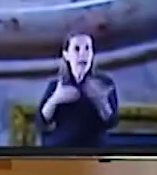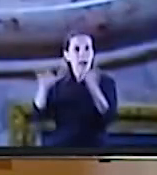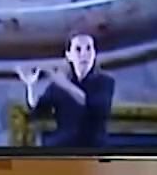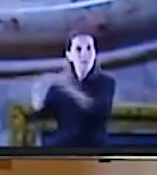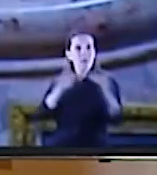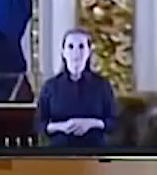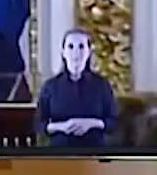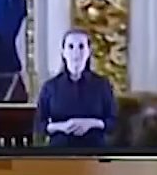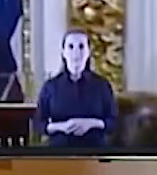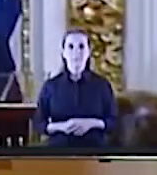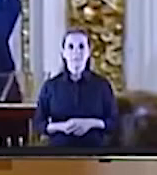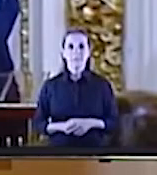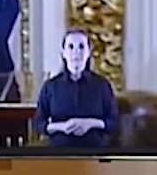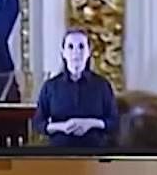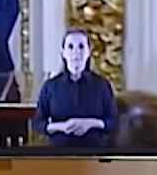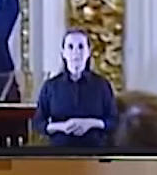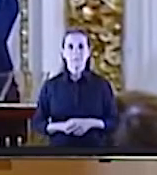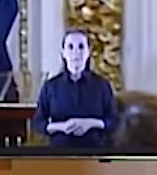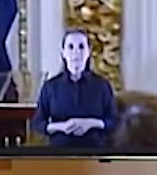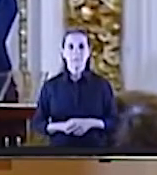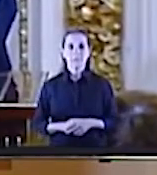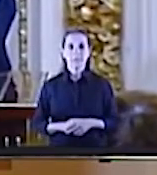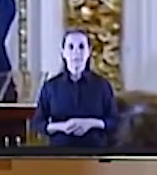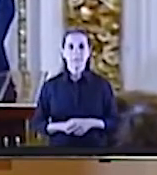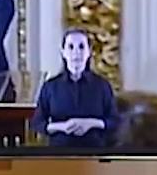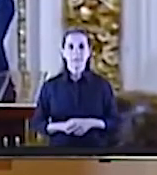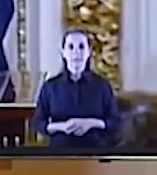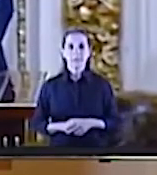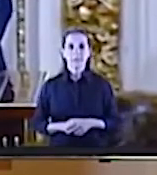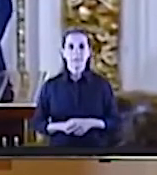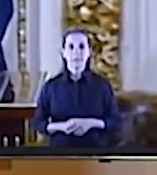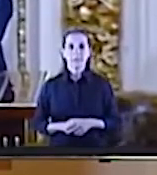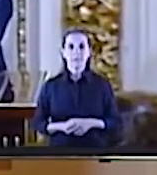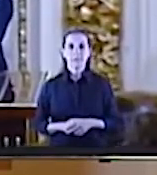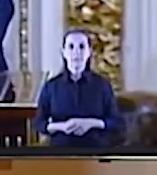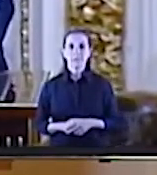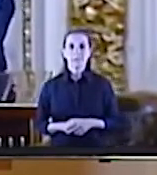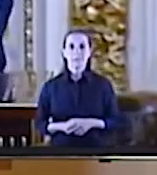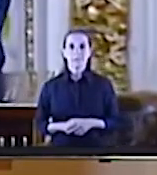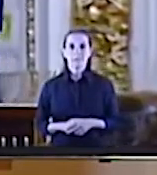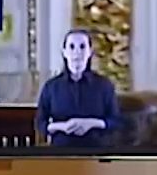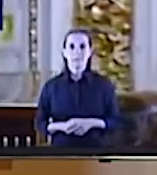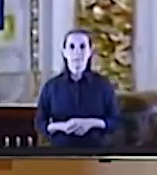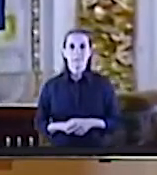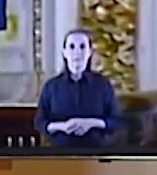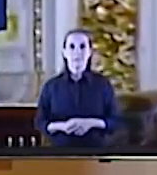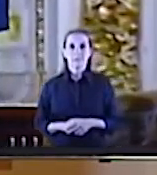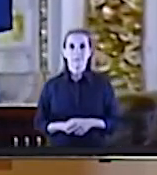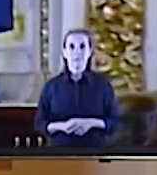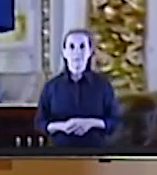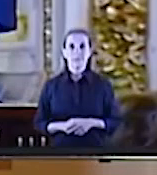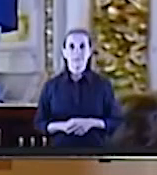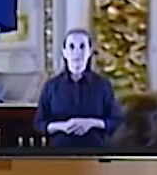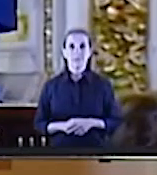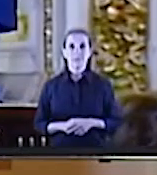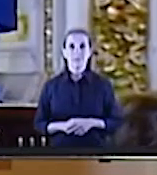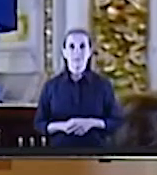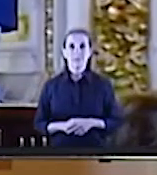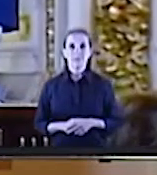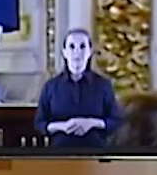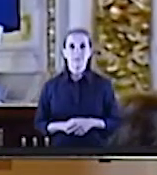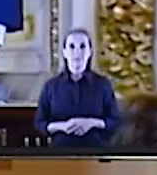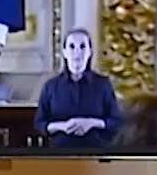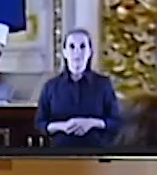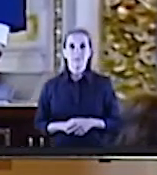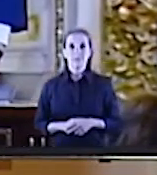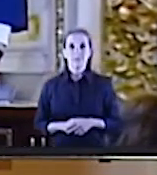Europeia mas você viu aí a diferença do discurso né daquele feito aqui no Brasil do outro na Argentina aqui no Brasil não foram só as